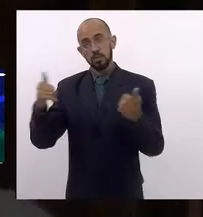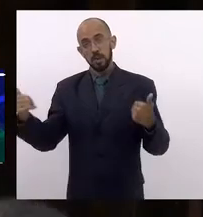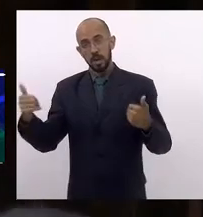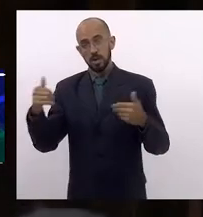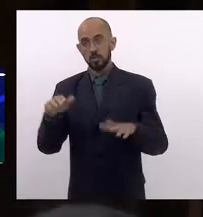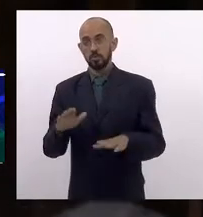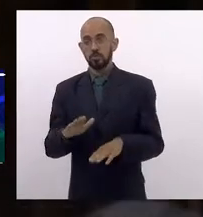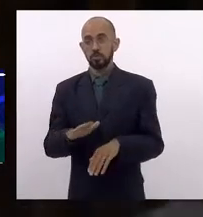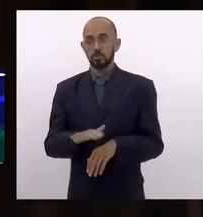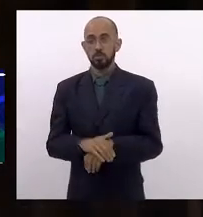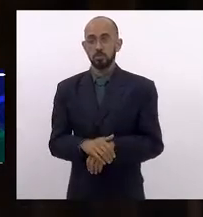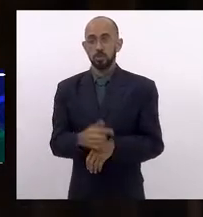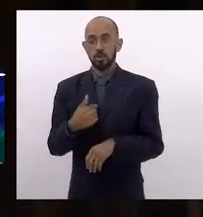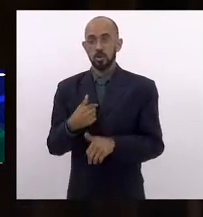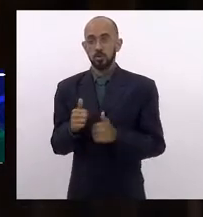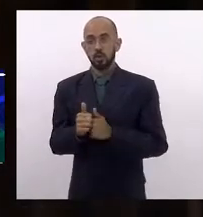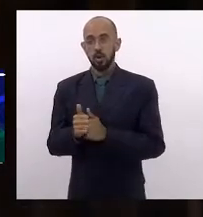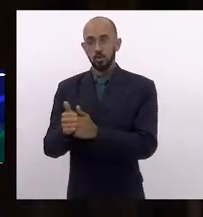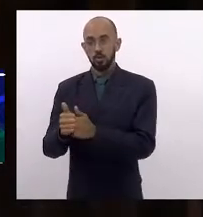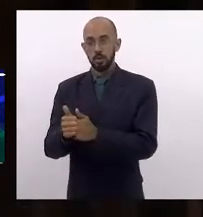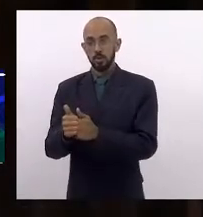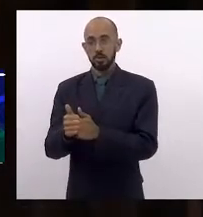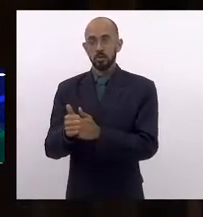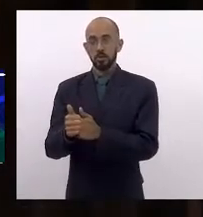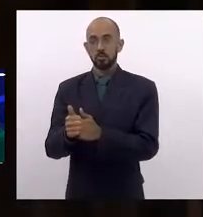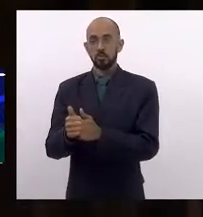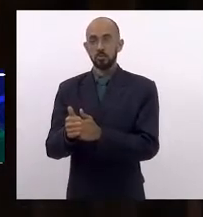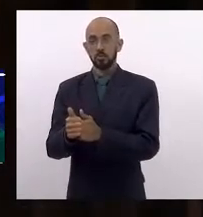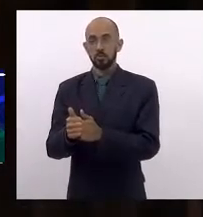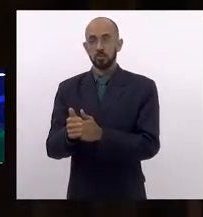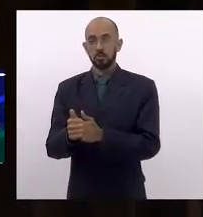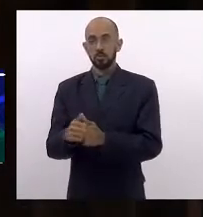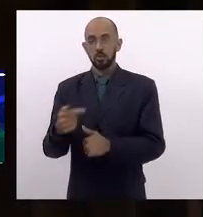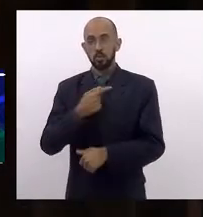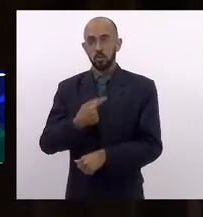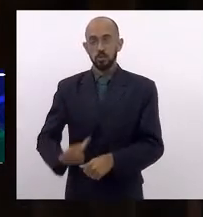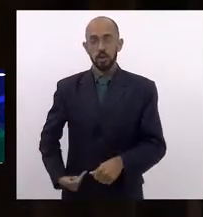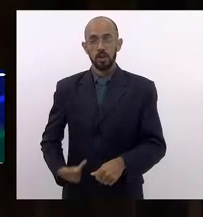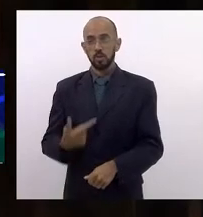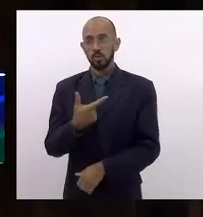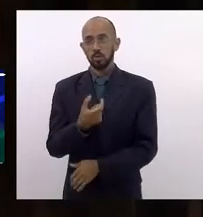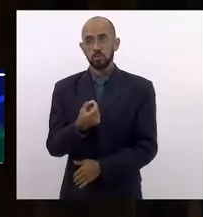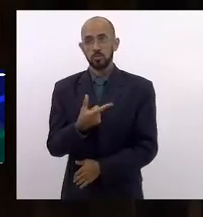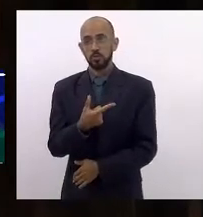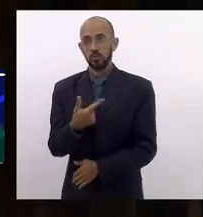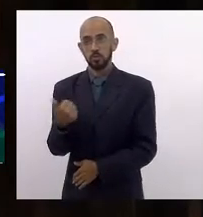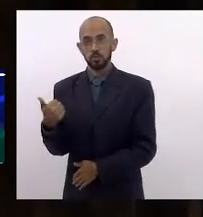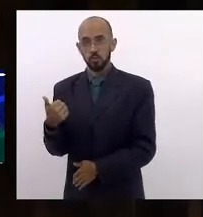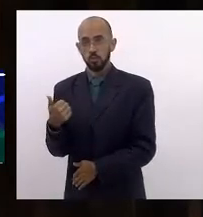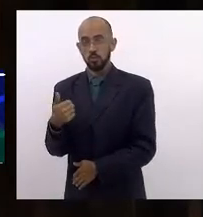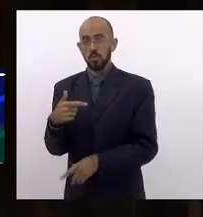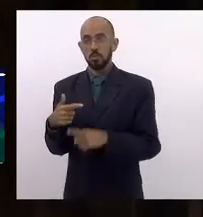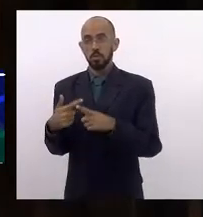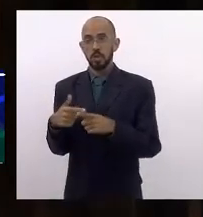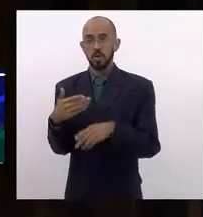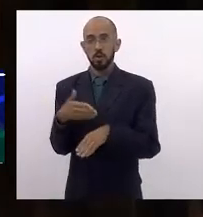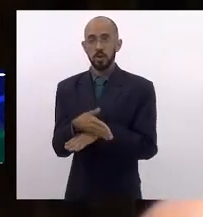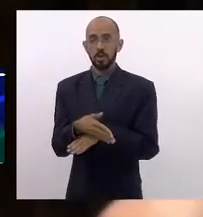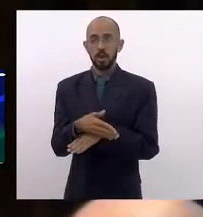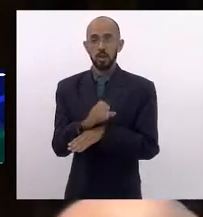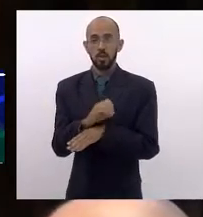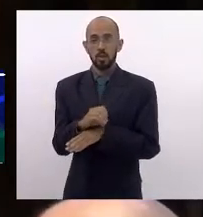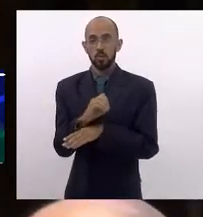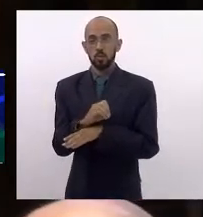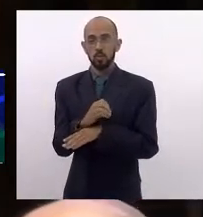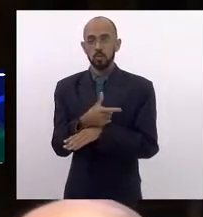e eu tenho acompanhado esse último ano do governador 2021 pois entrei aqui em outubro 2020